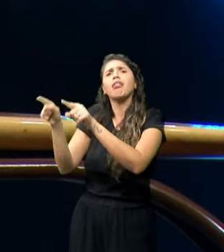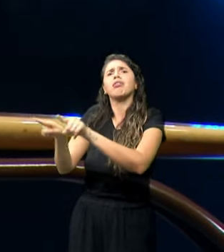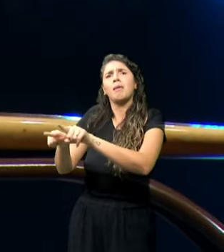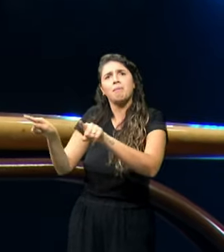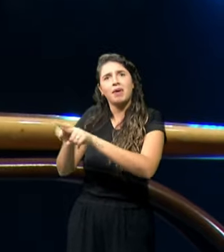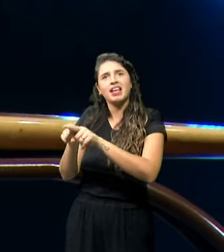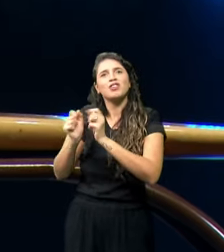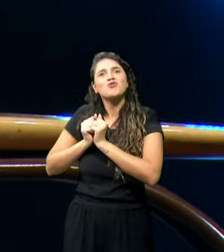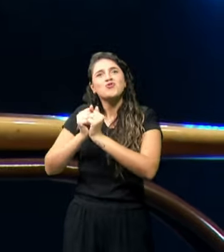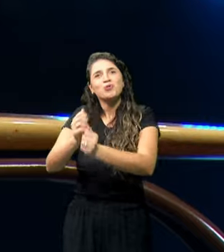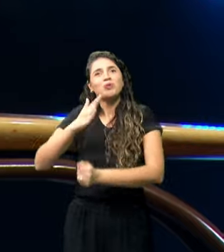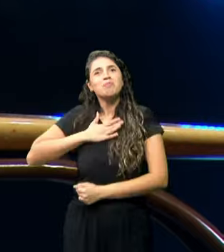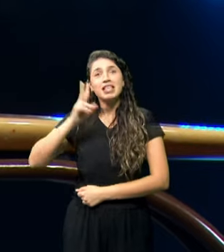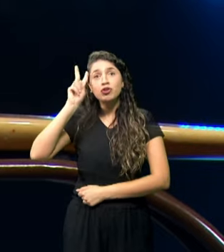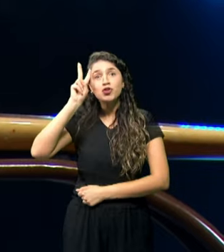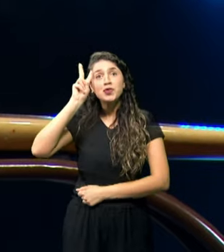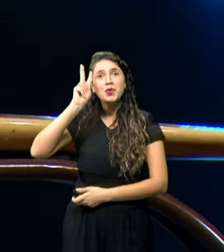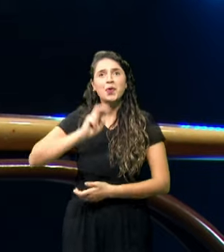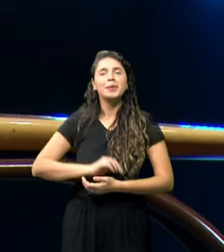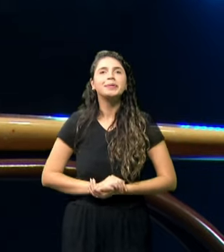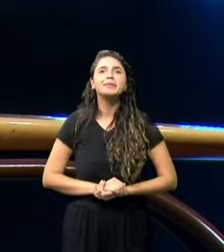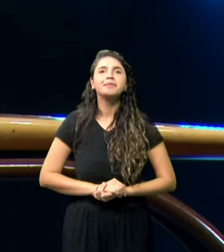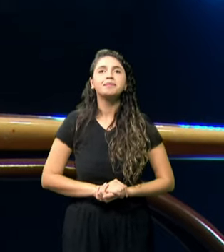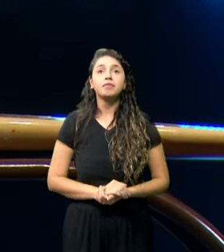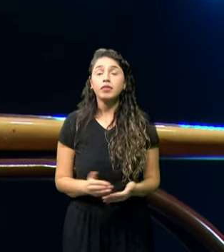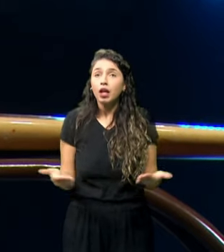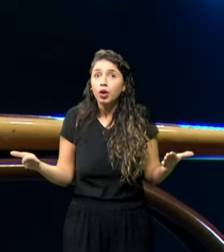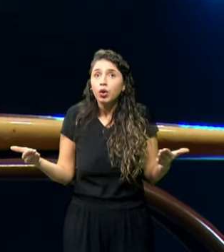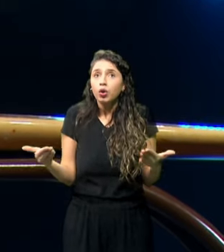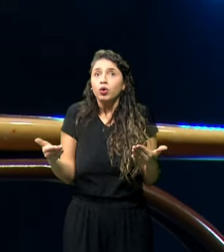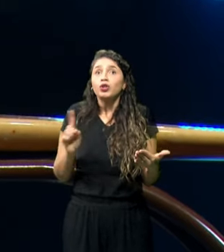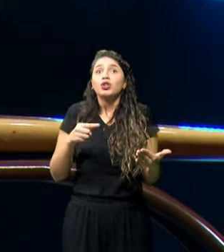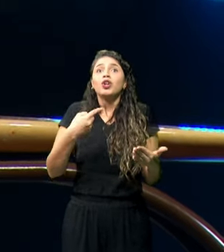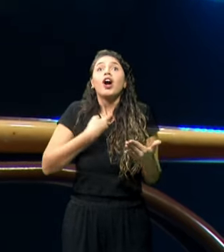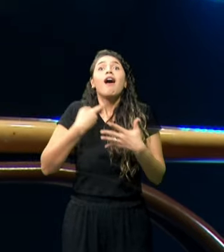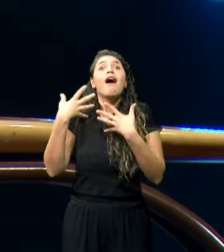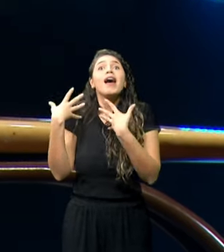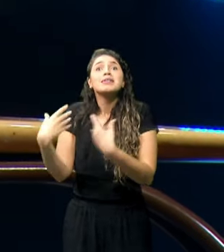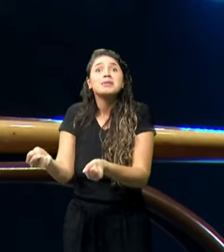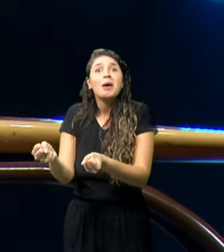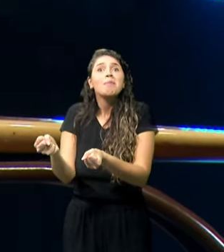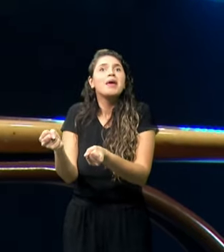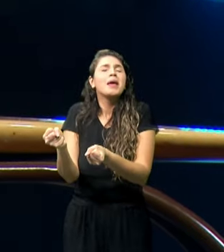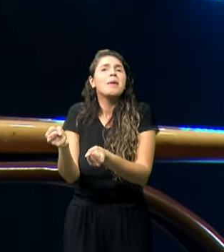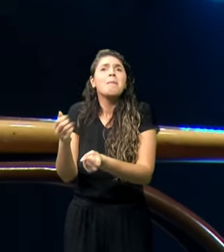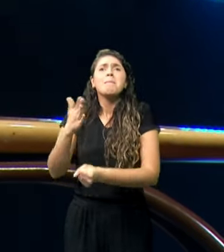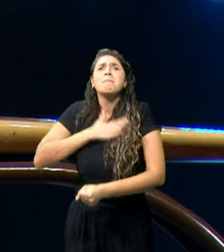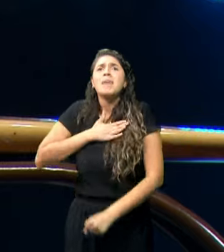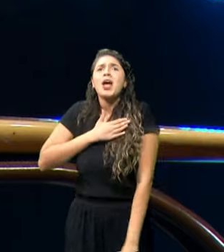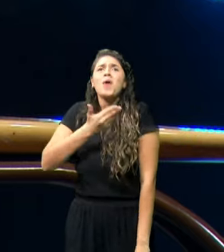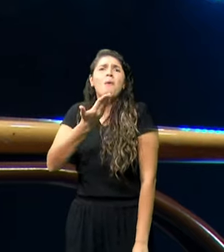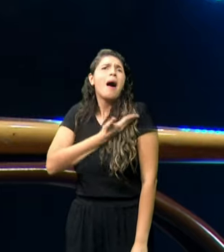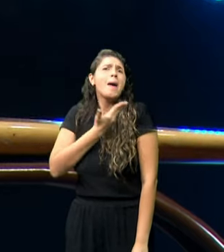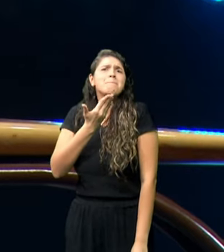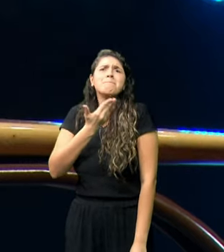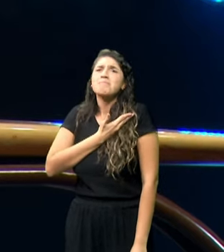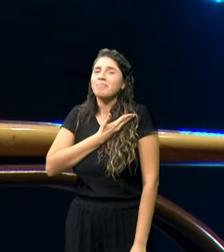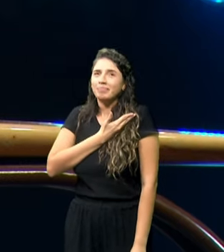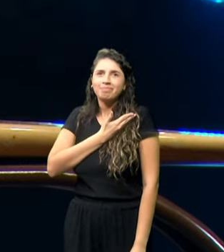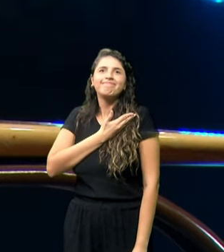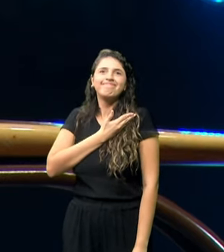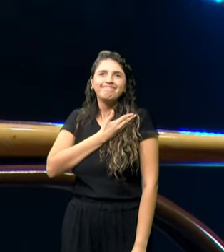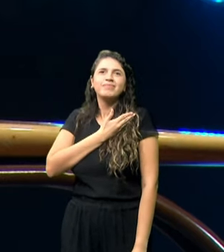comigo. E nessa noite nós vamos receber um dos amigos mais queridos e